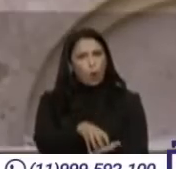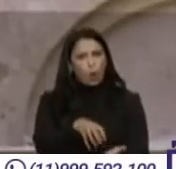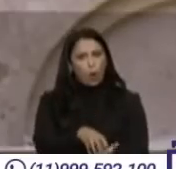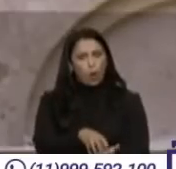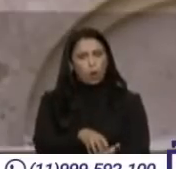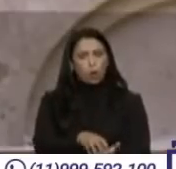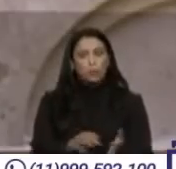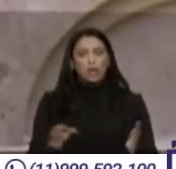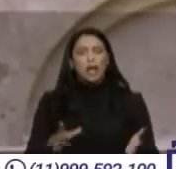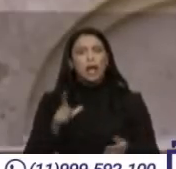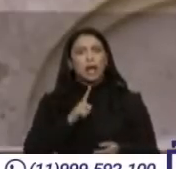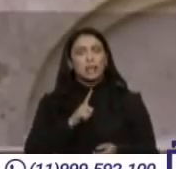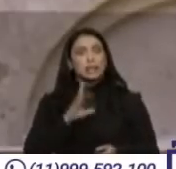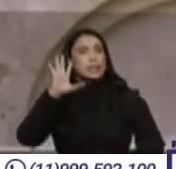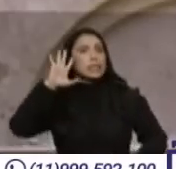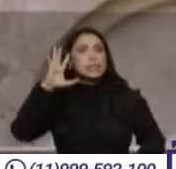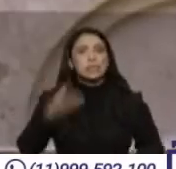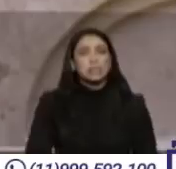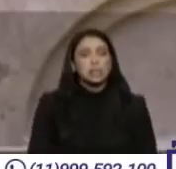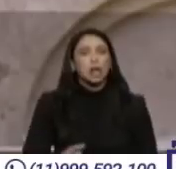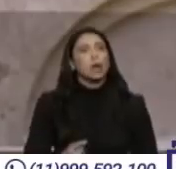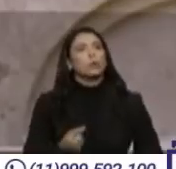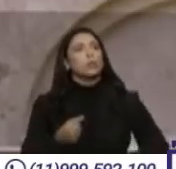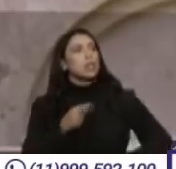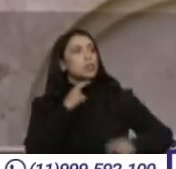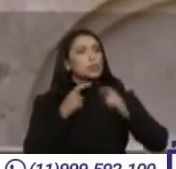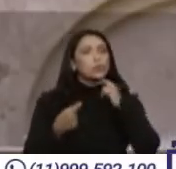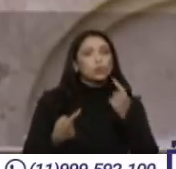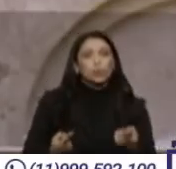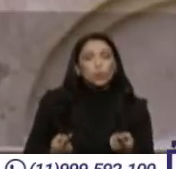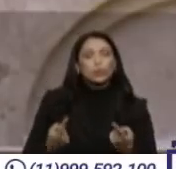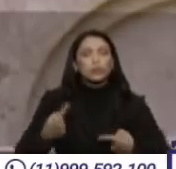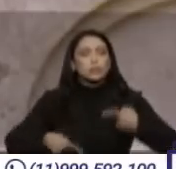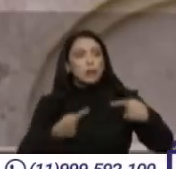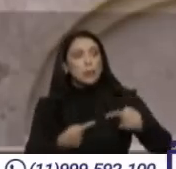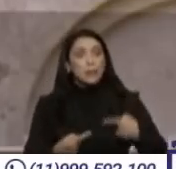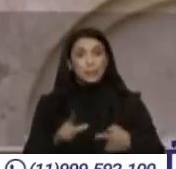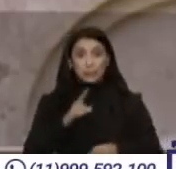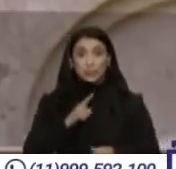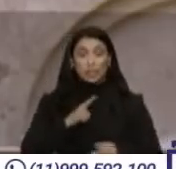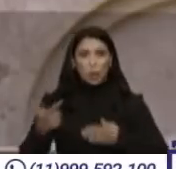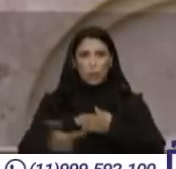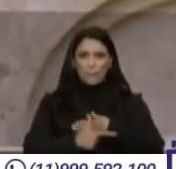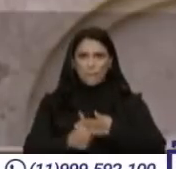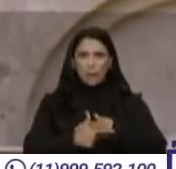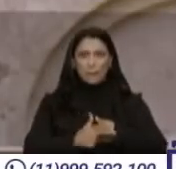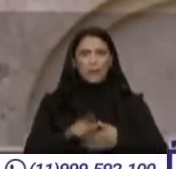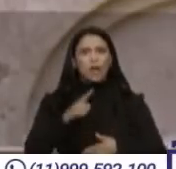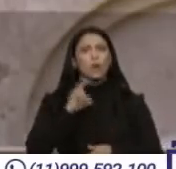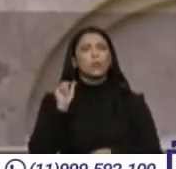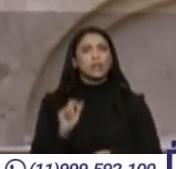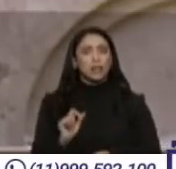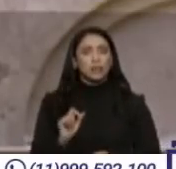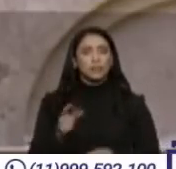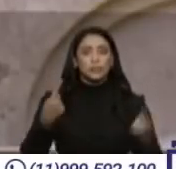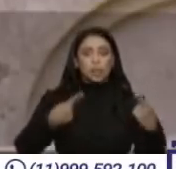das controvérsias constitucionais, exercendo ainda relevantíssima função contramajoritária,